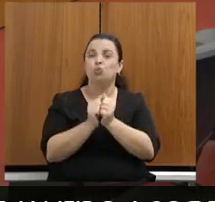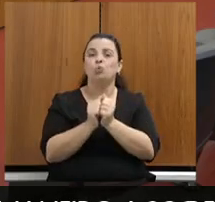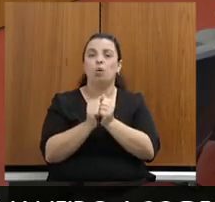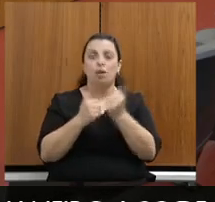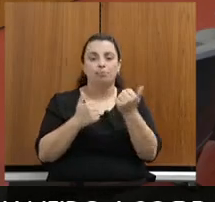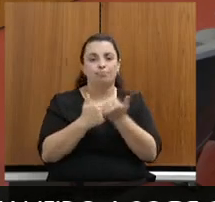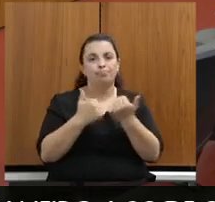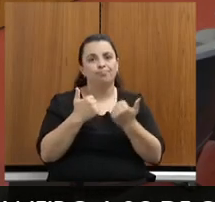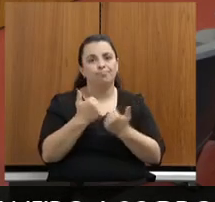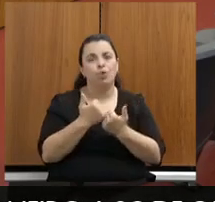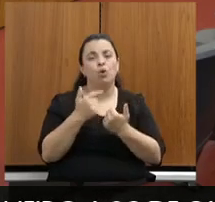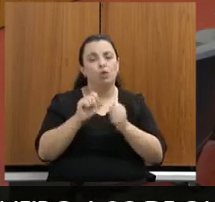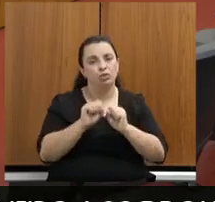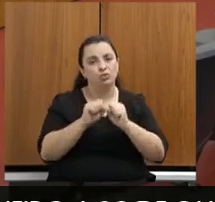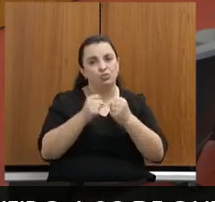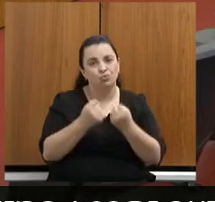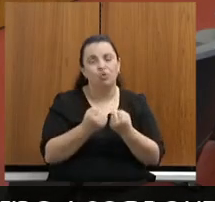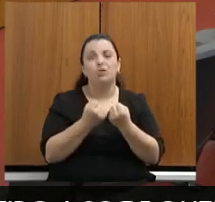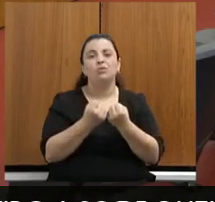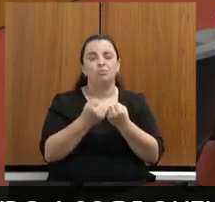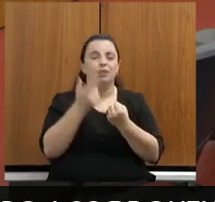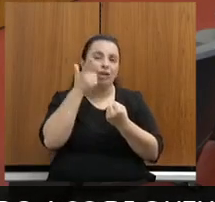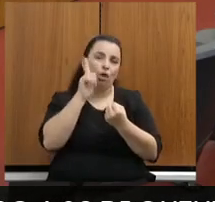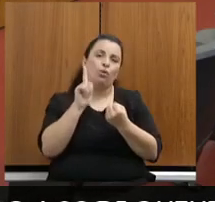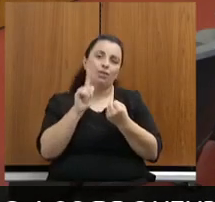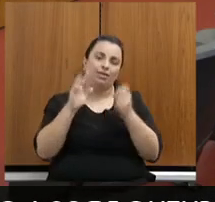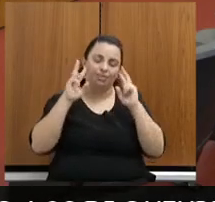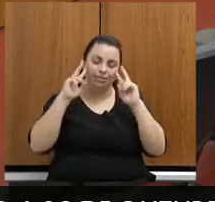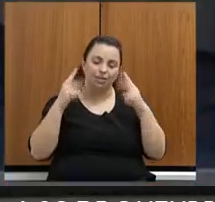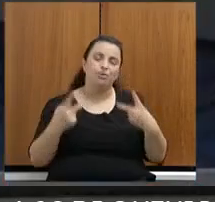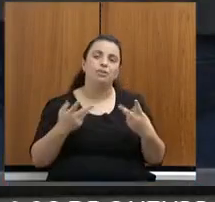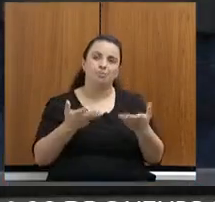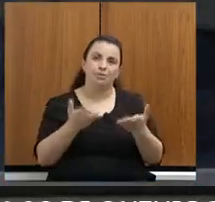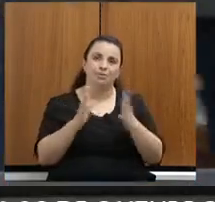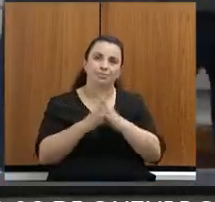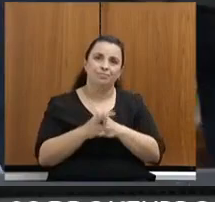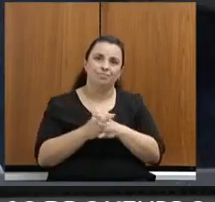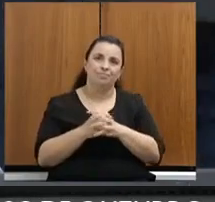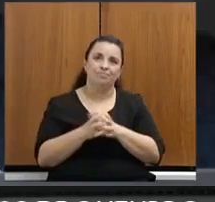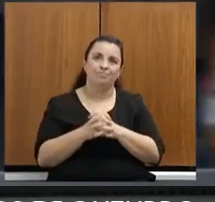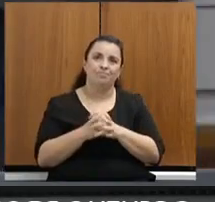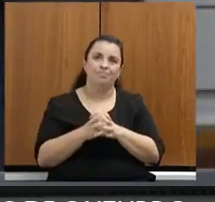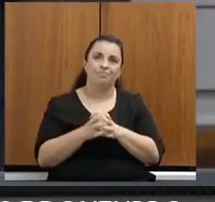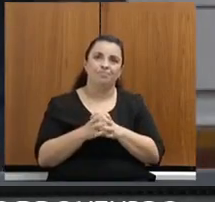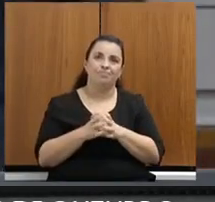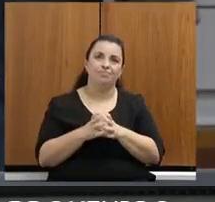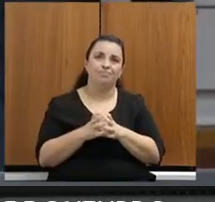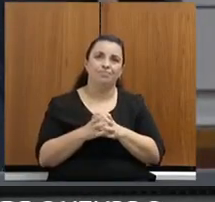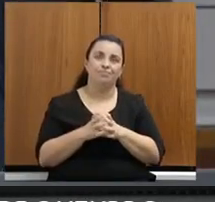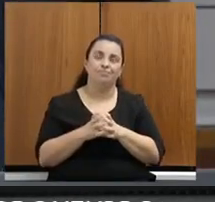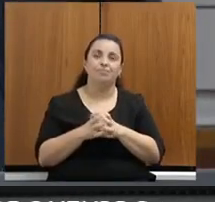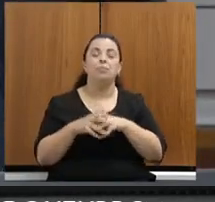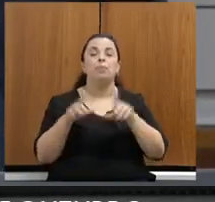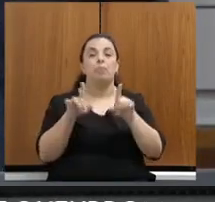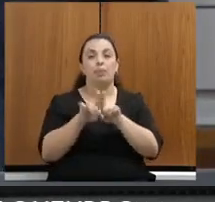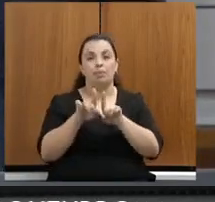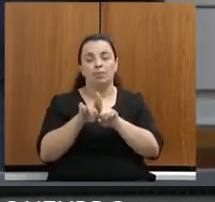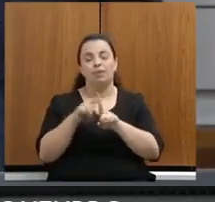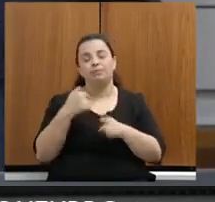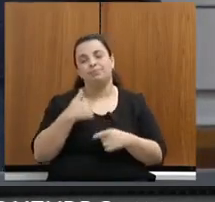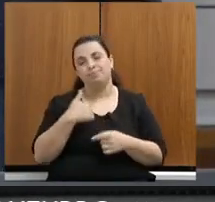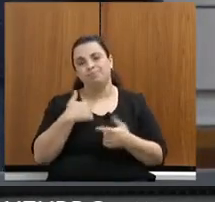esforço conjunto para que isso aconteça né e eu gostaria de